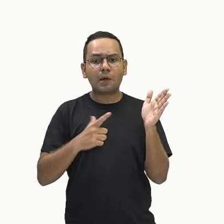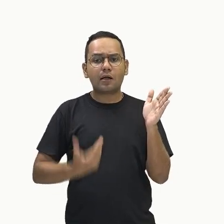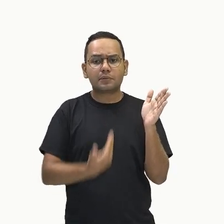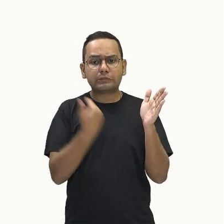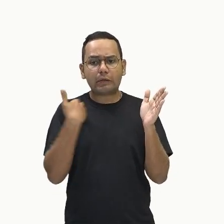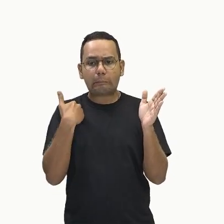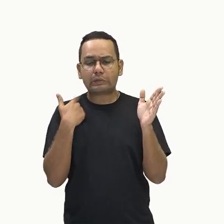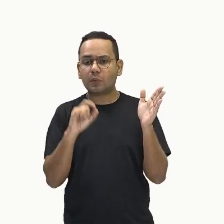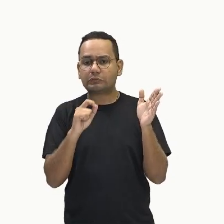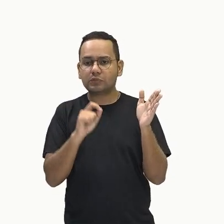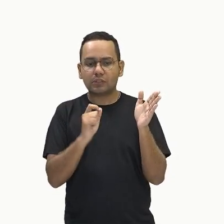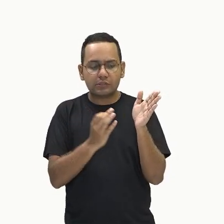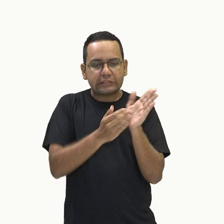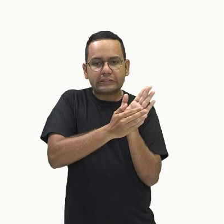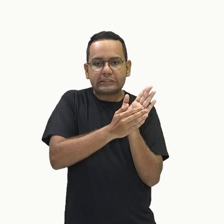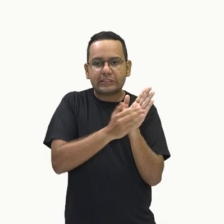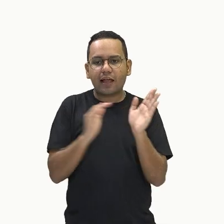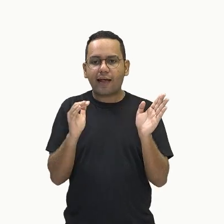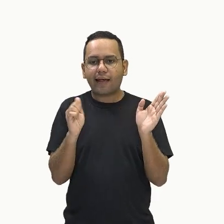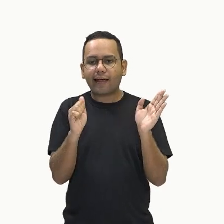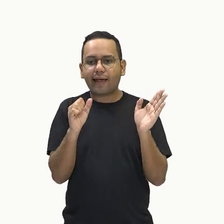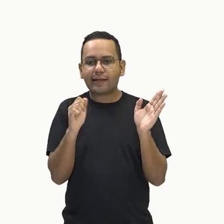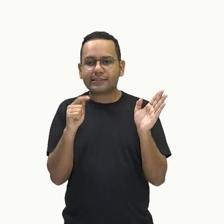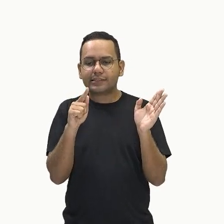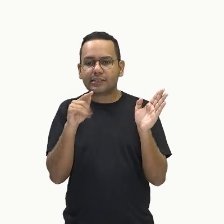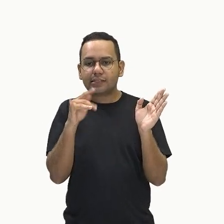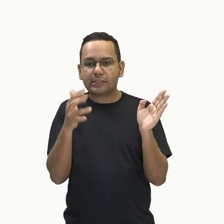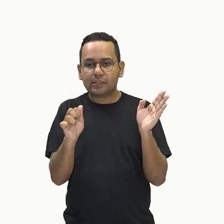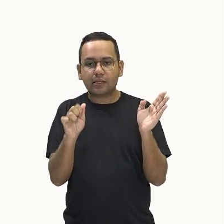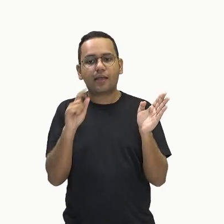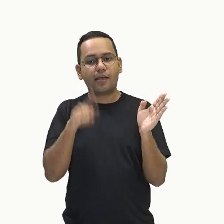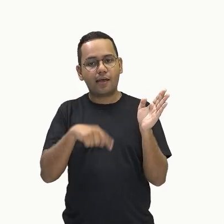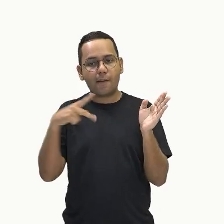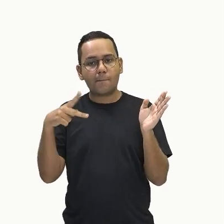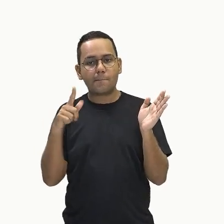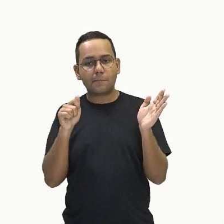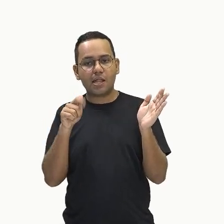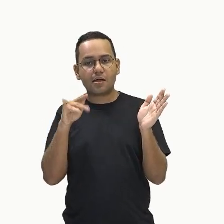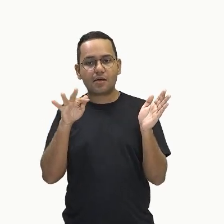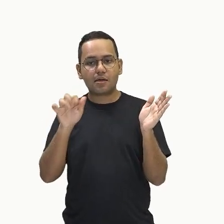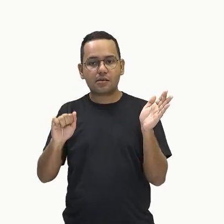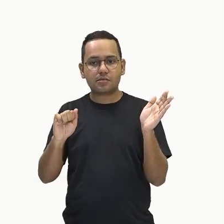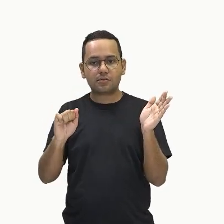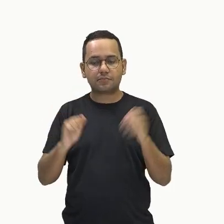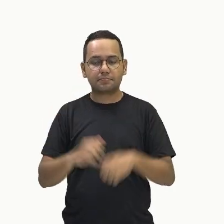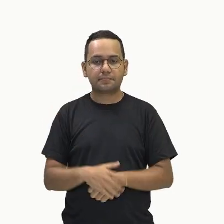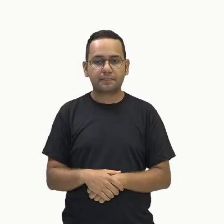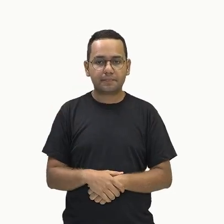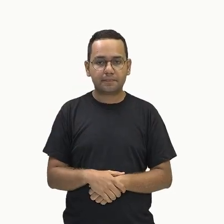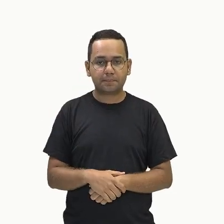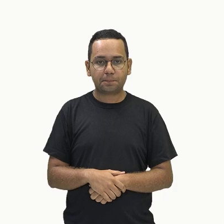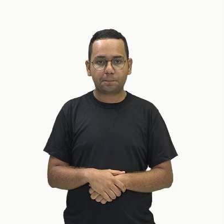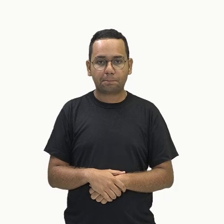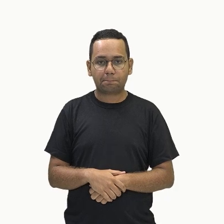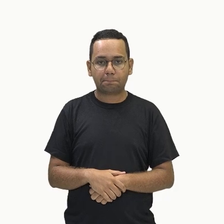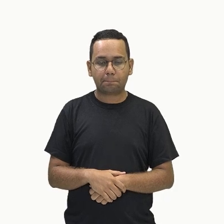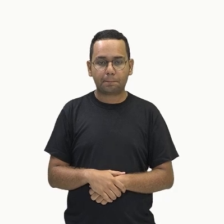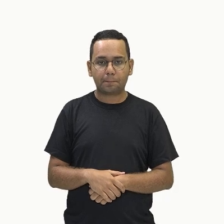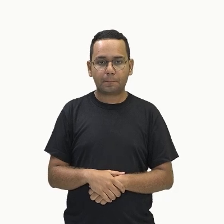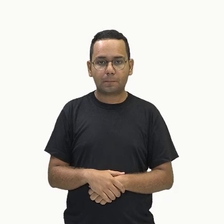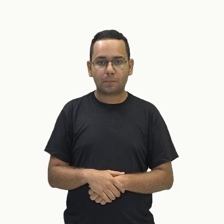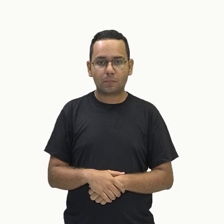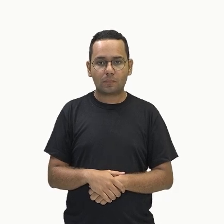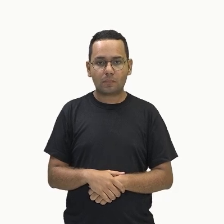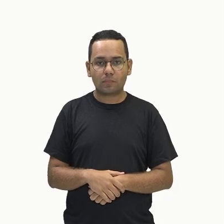parar o sangramento, são as plaquetas. Então, os nossos ossos,